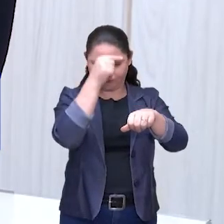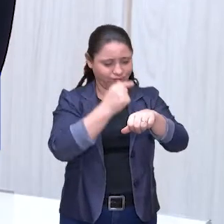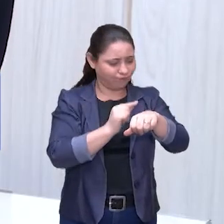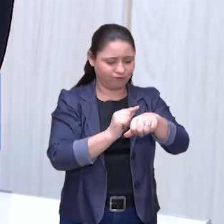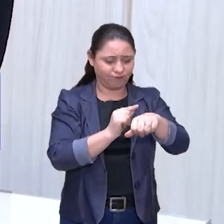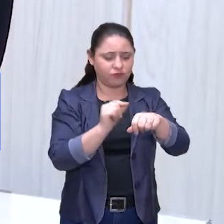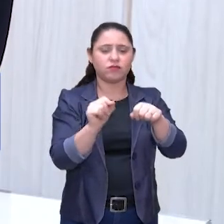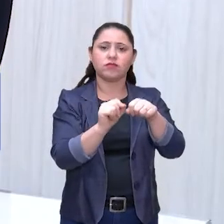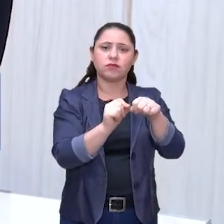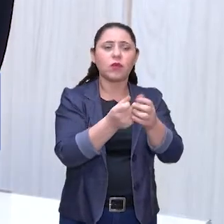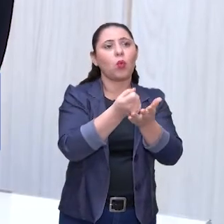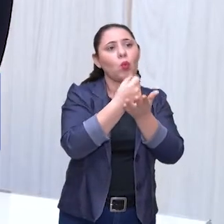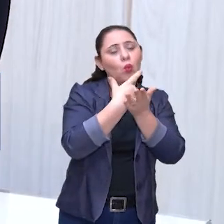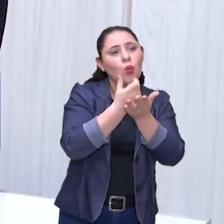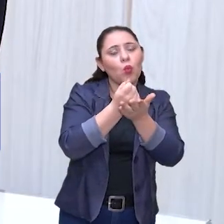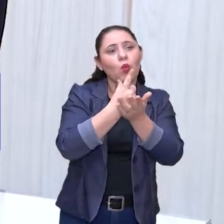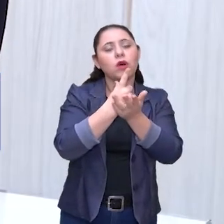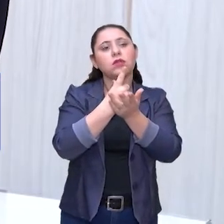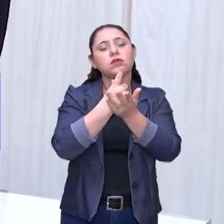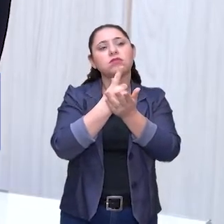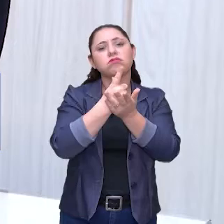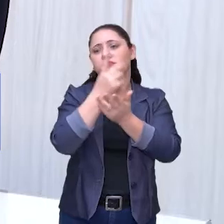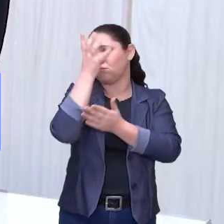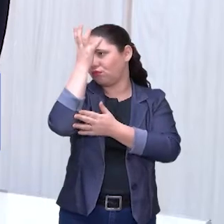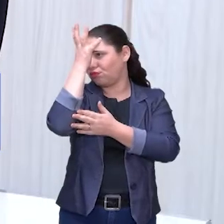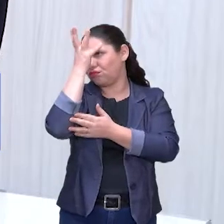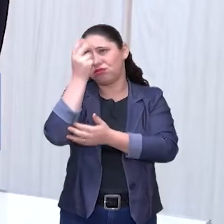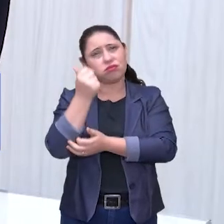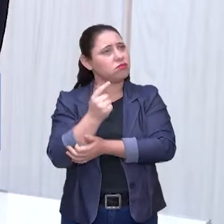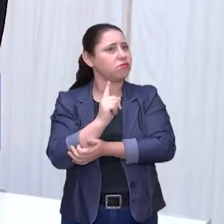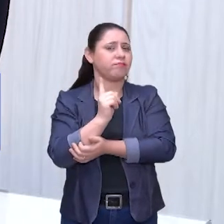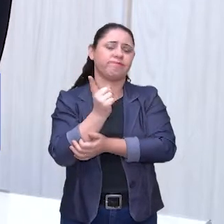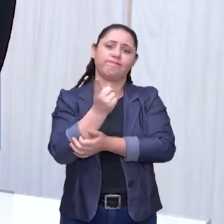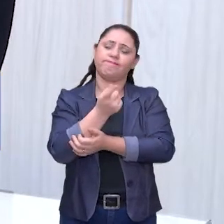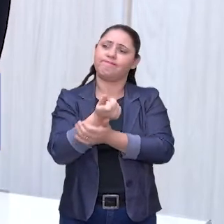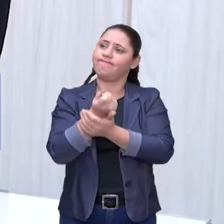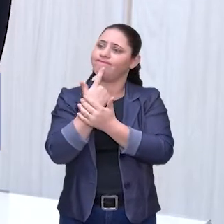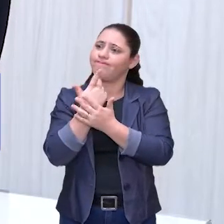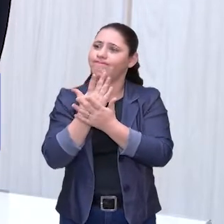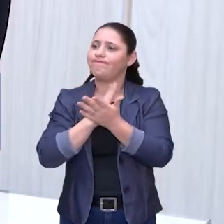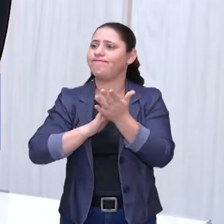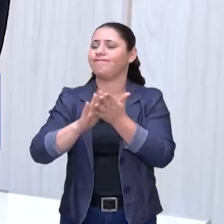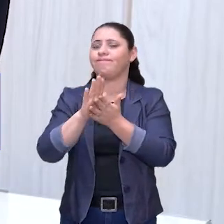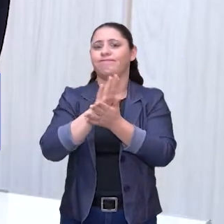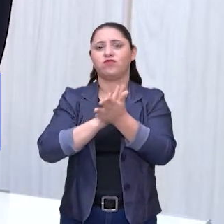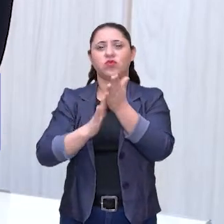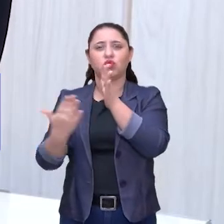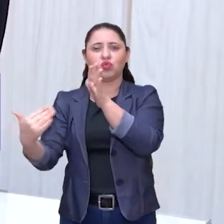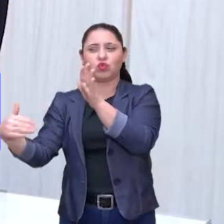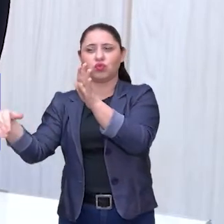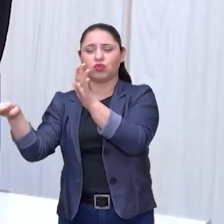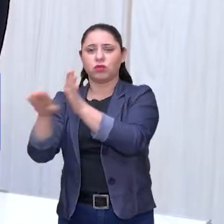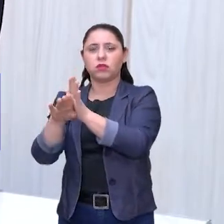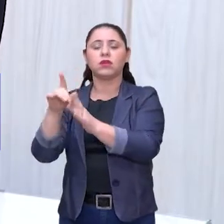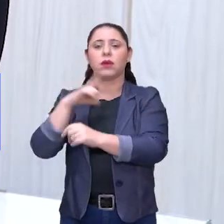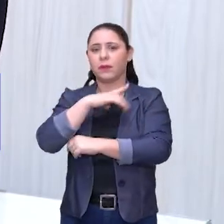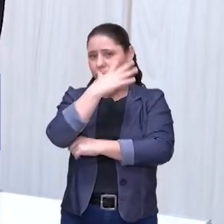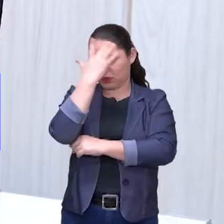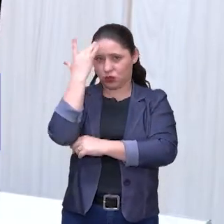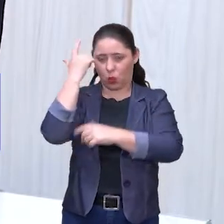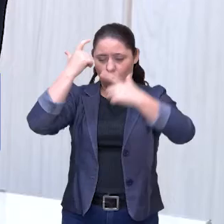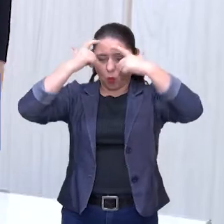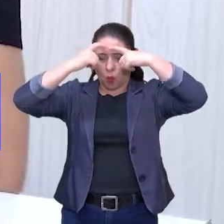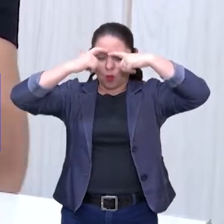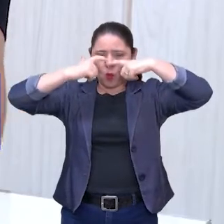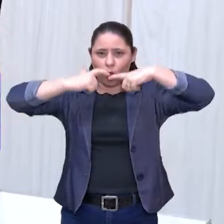com tópico, não resolve. Vai para o medicamento oral, né? Comprimidos, cápsulas, não resolve. Aí